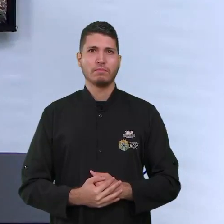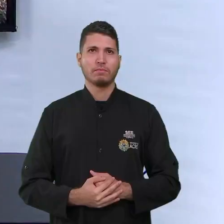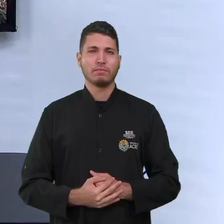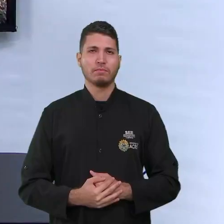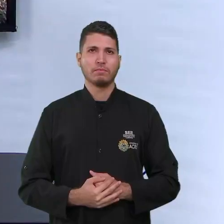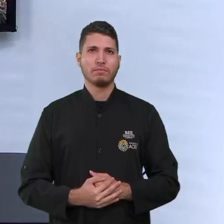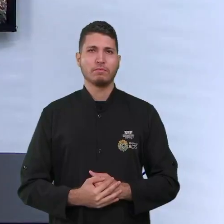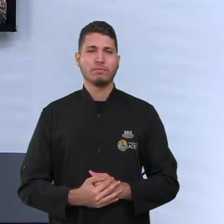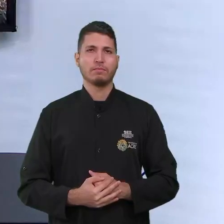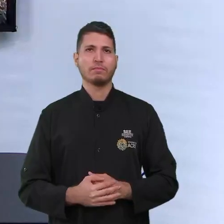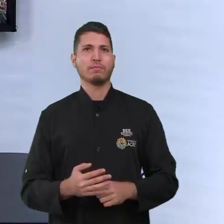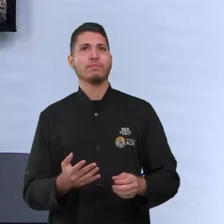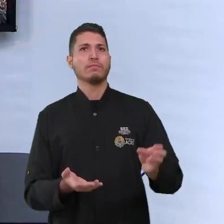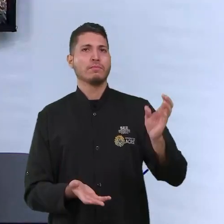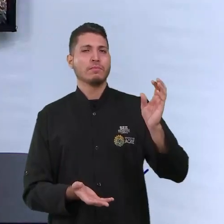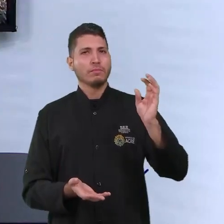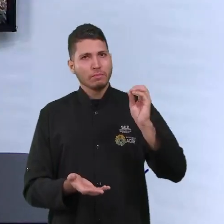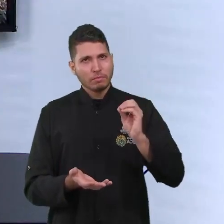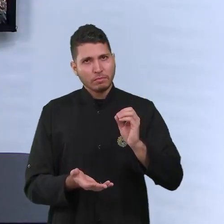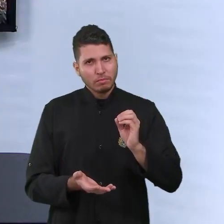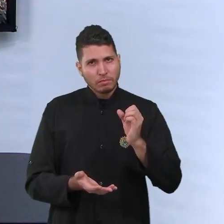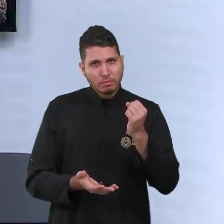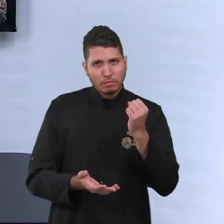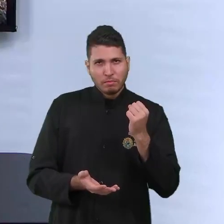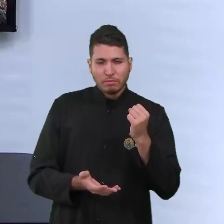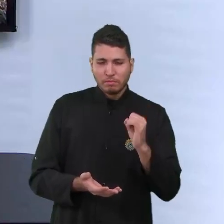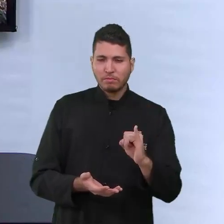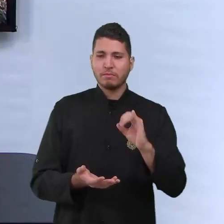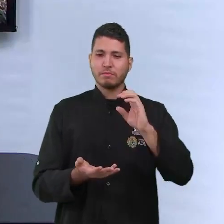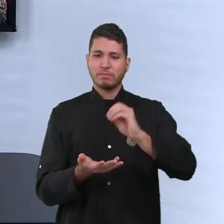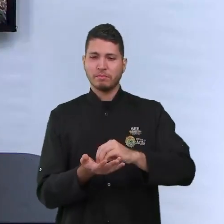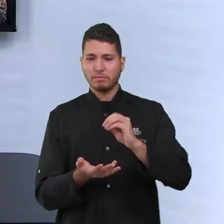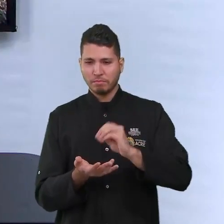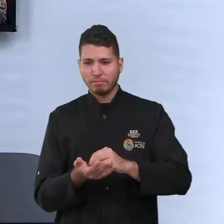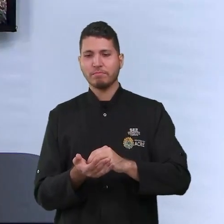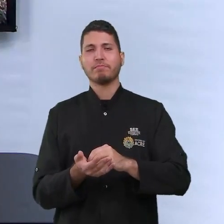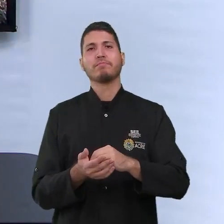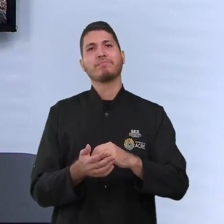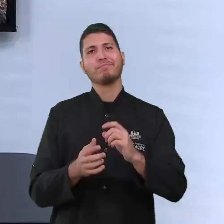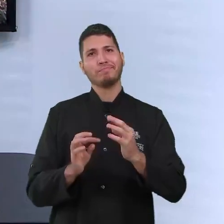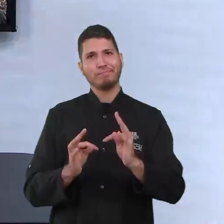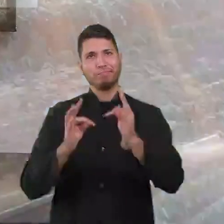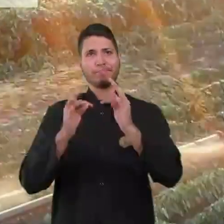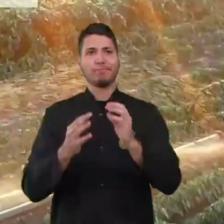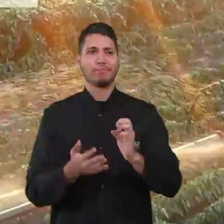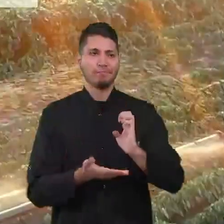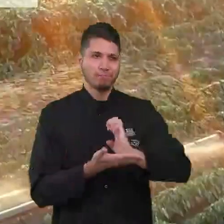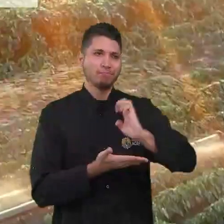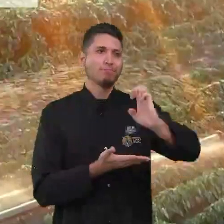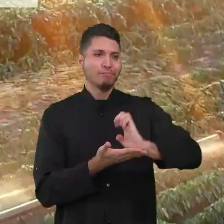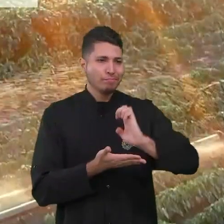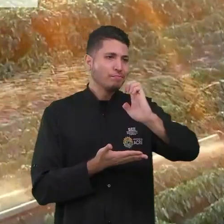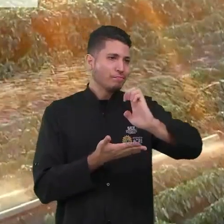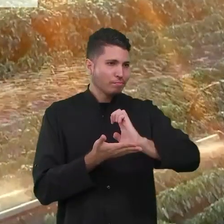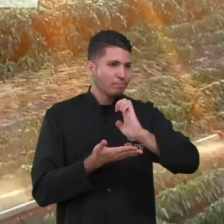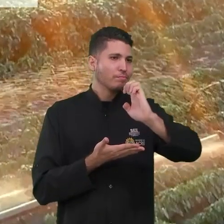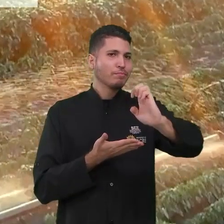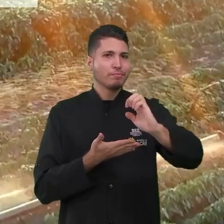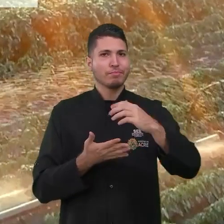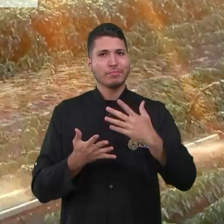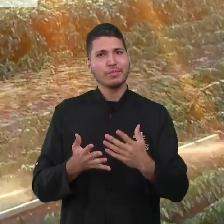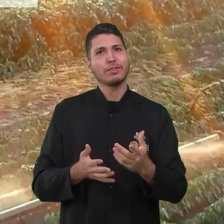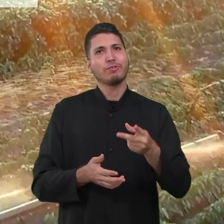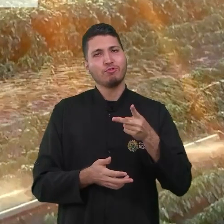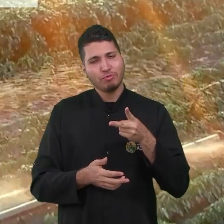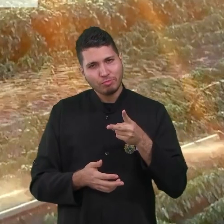da tecnologia e apenas exportando commodities, esses países eles vão permanecer aqui na base da cadeia